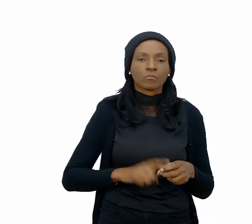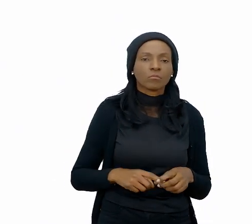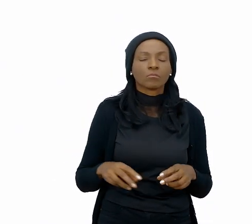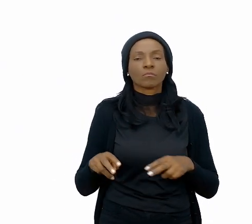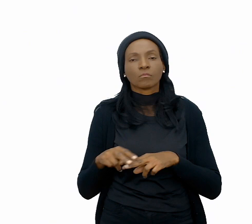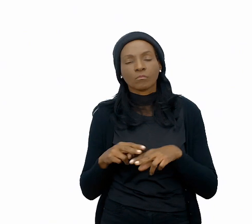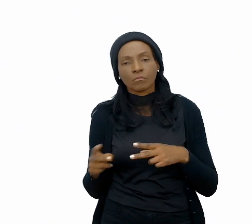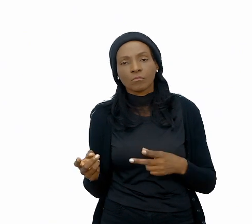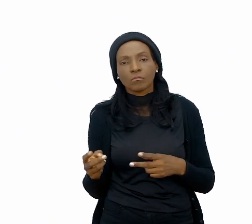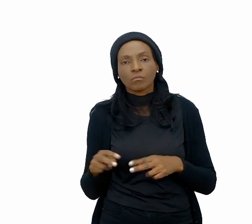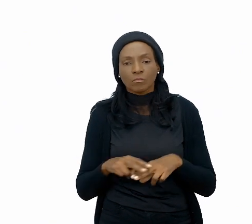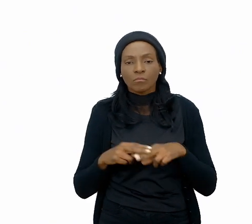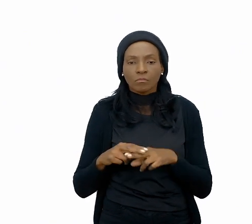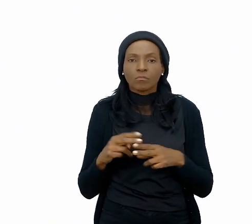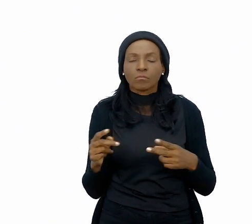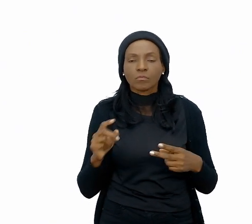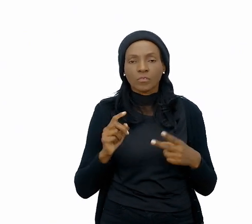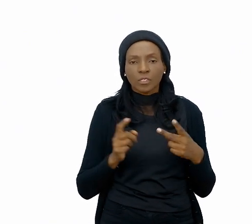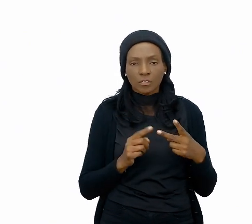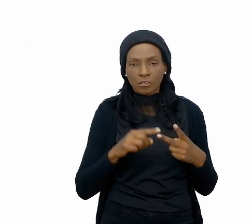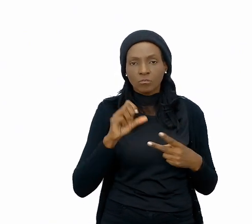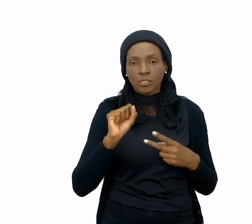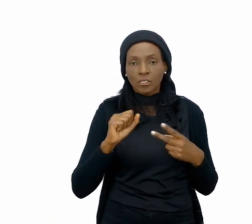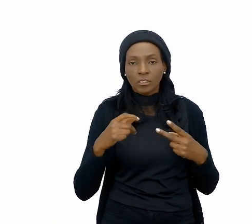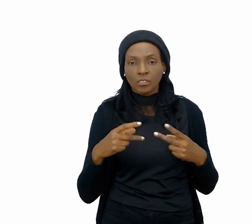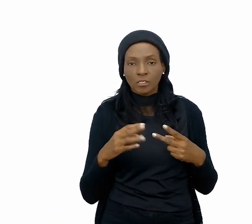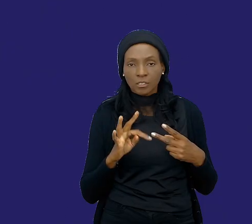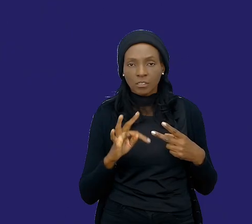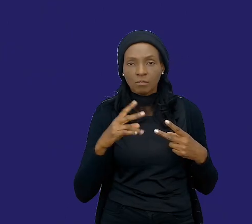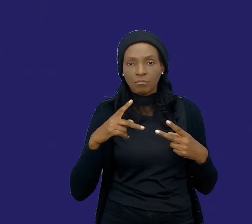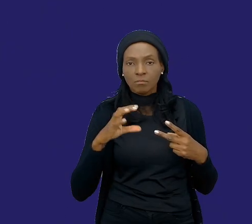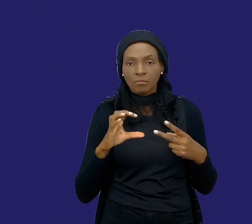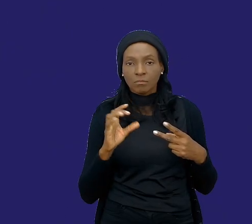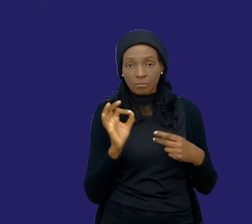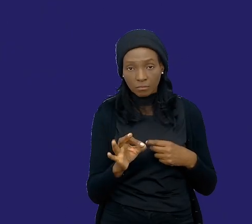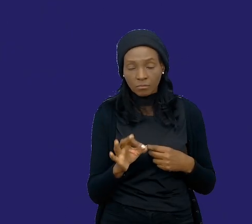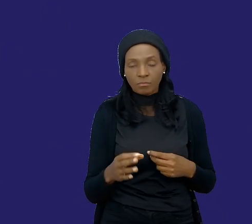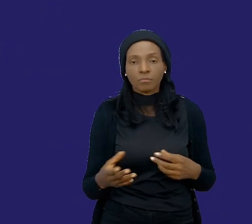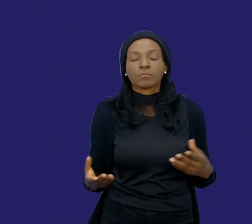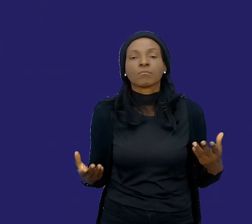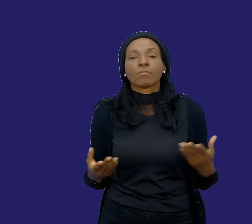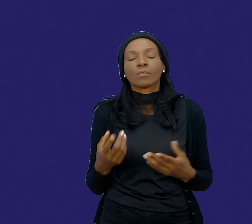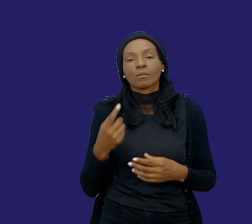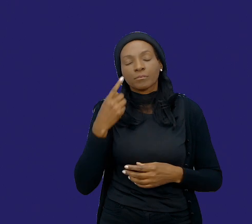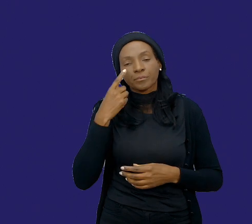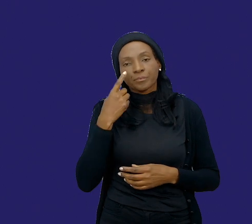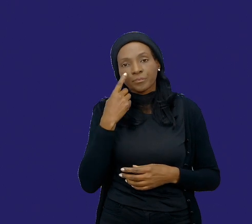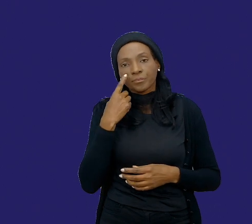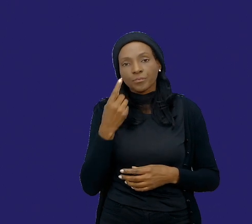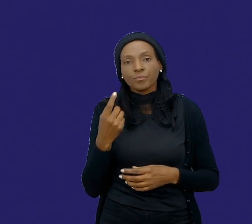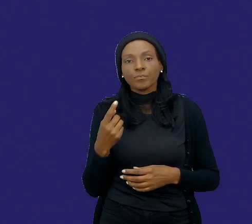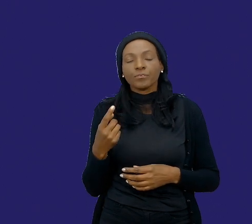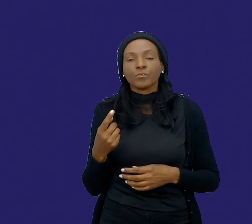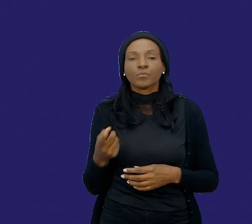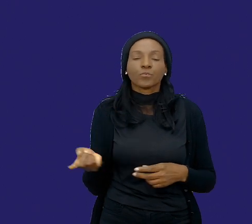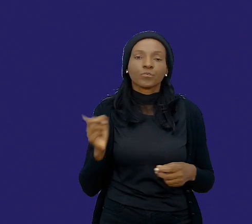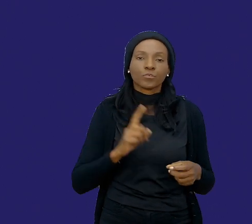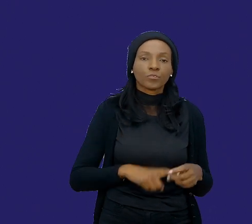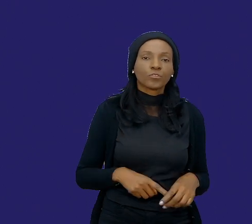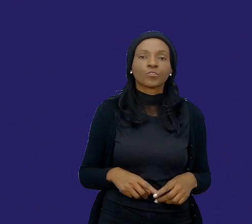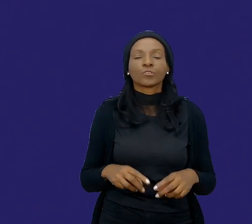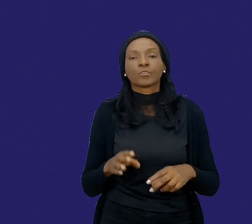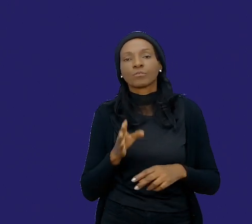Então, a sua segunda TPC, certo? Bom, agora a gente vai revisitar